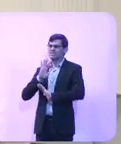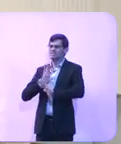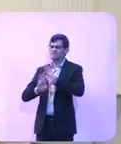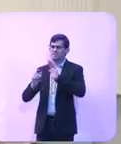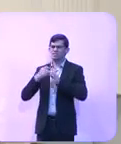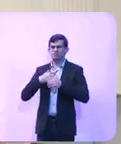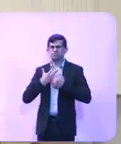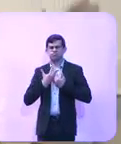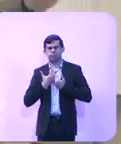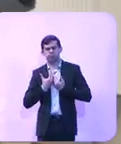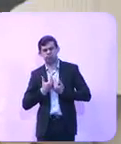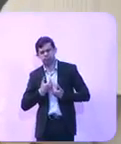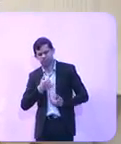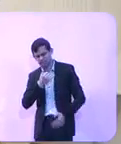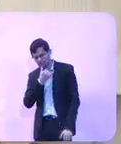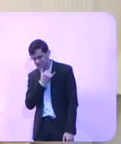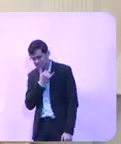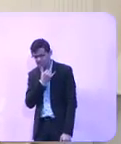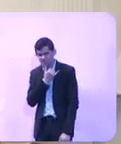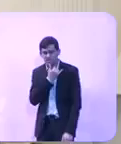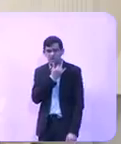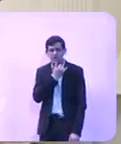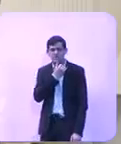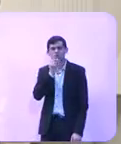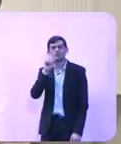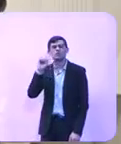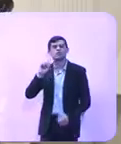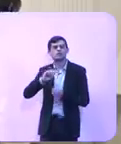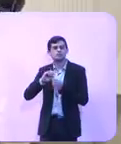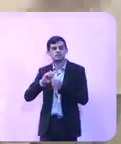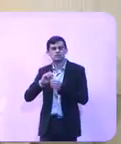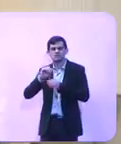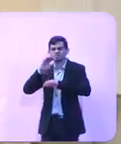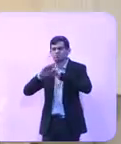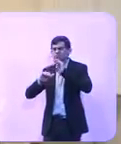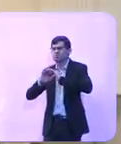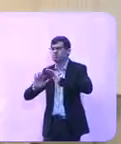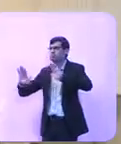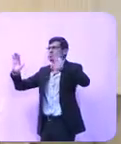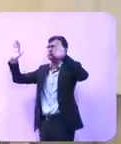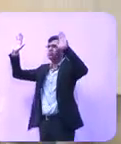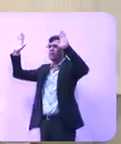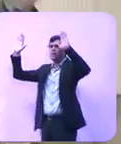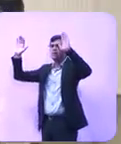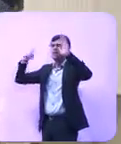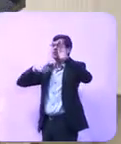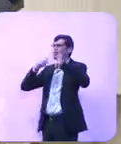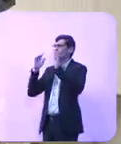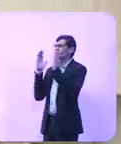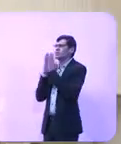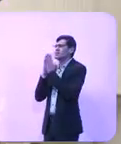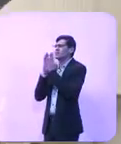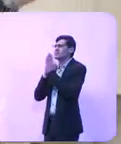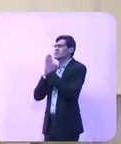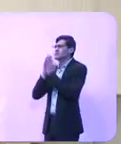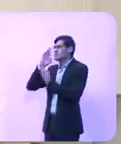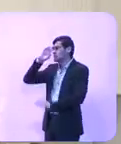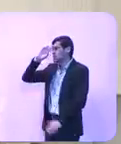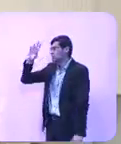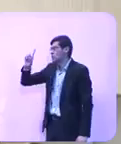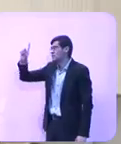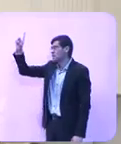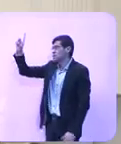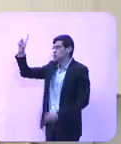estou meio abatido, eu levanto as minhas mãos para os céus e faço algumas declarações: Senhor, Tu és o Deus da